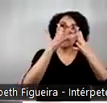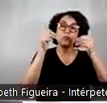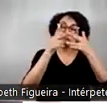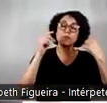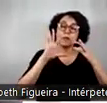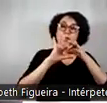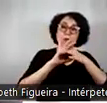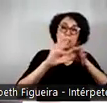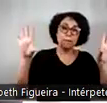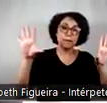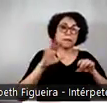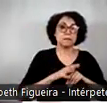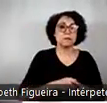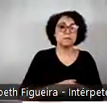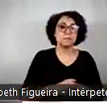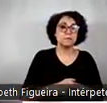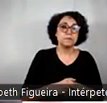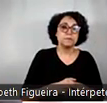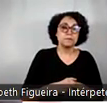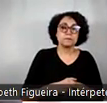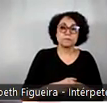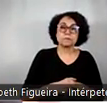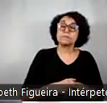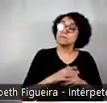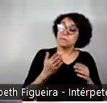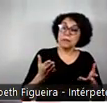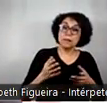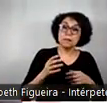migrante, ela acaba reverberando aqui, né,